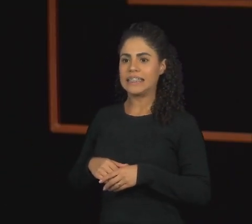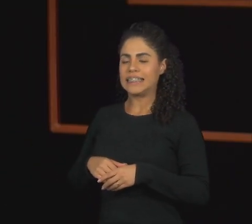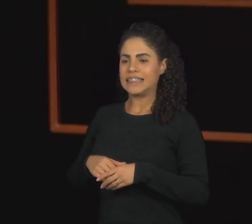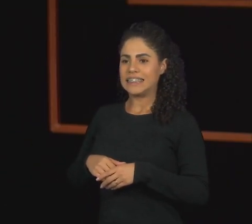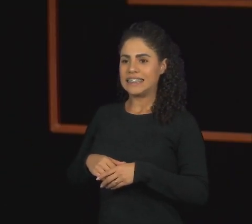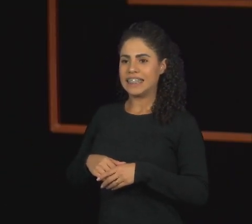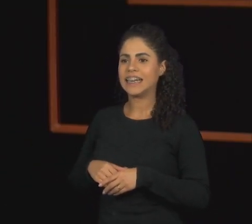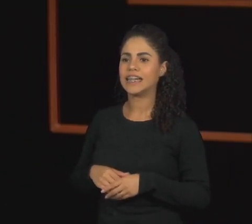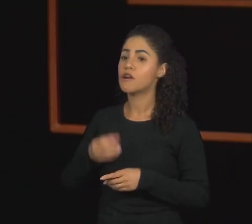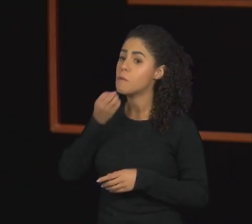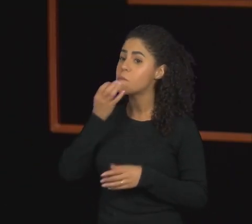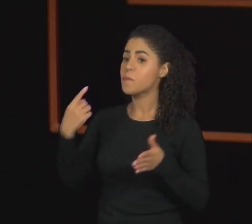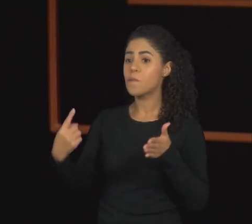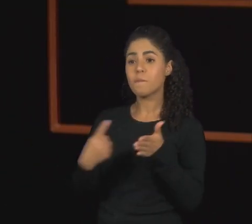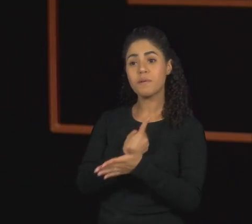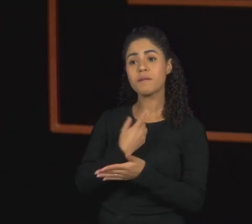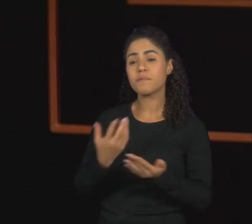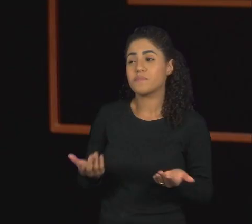Boa pergunta.